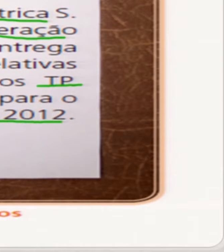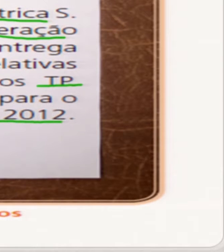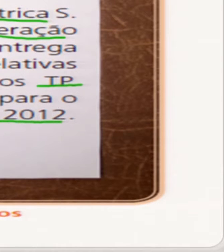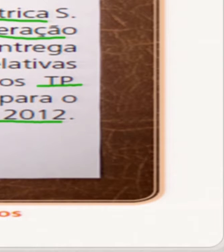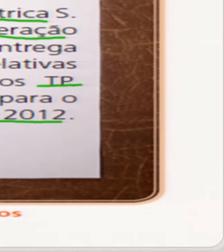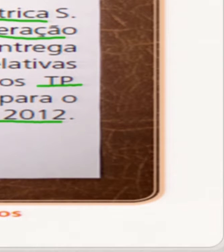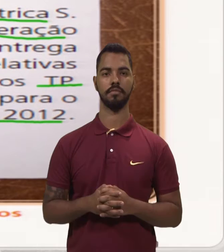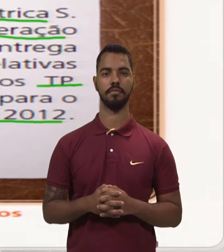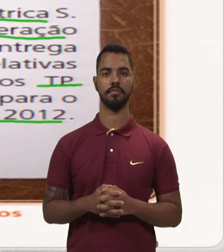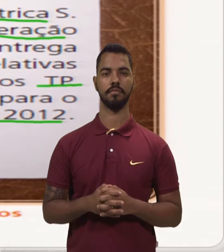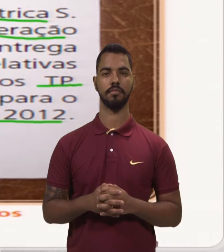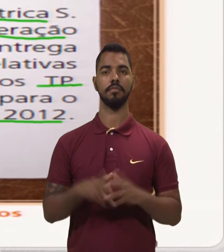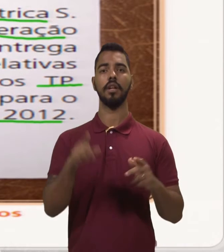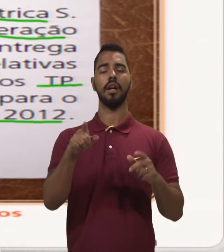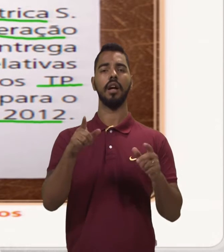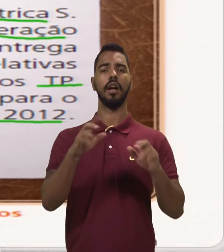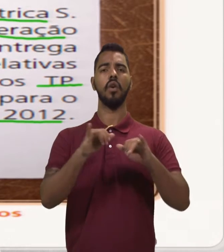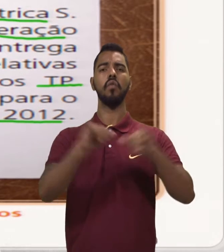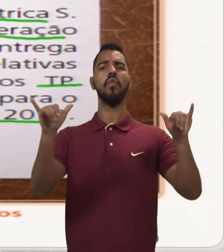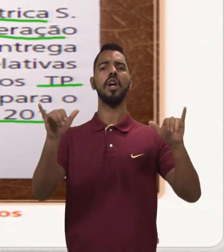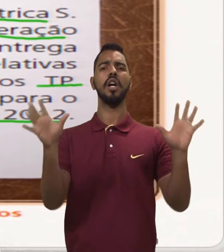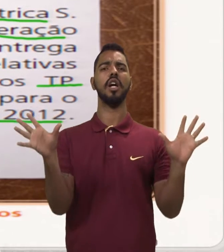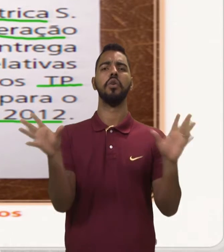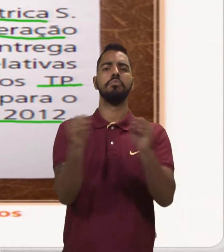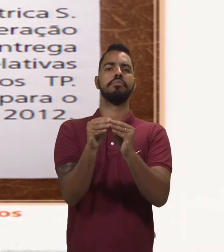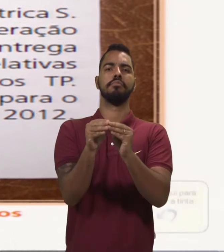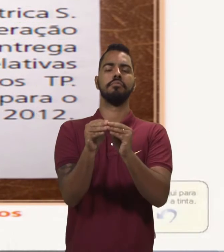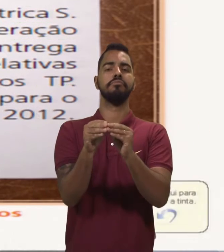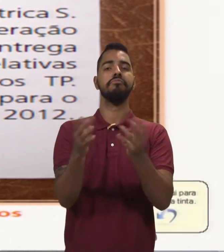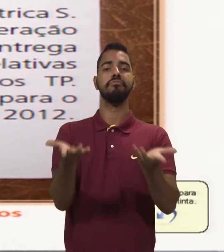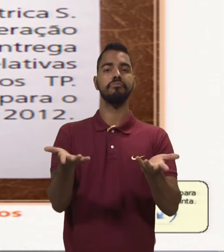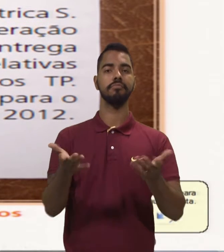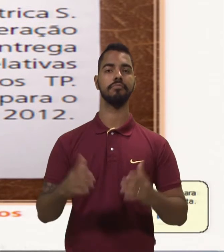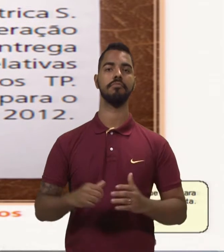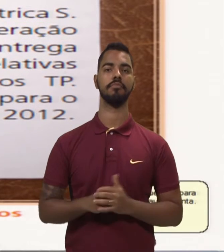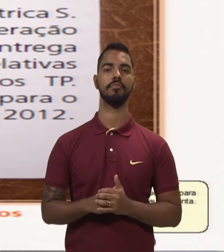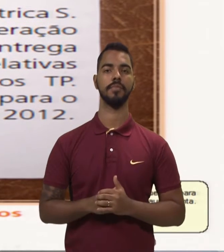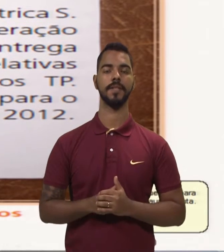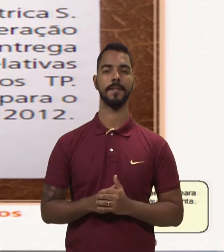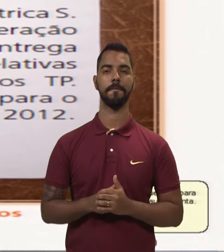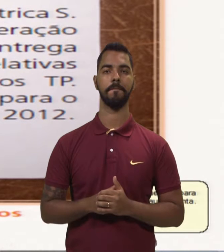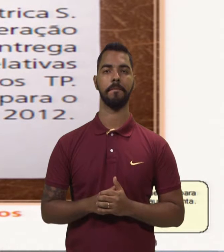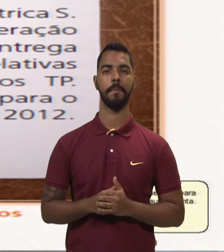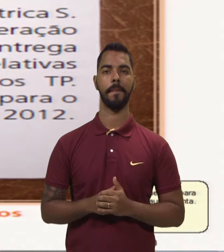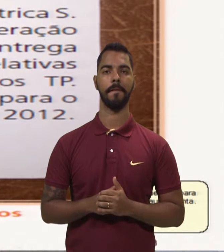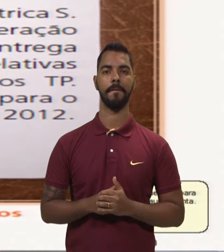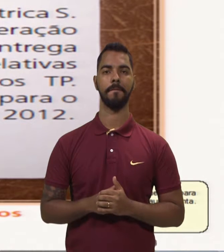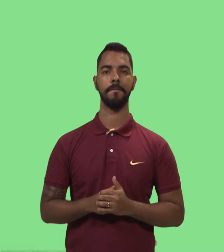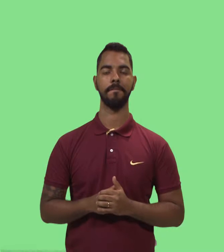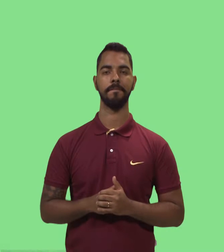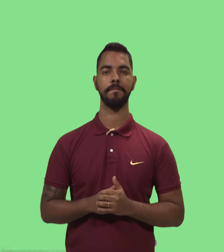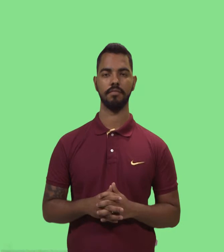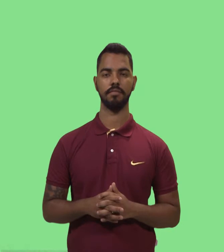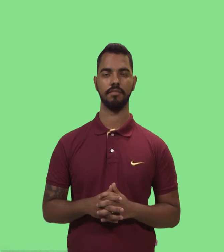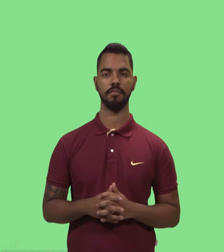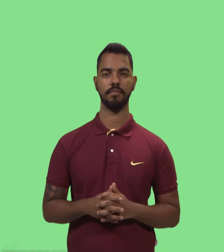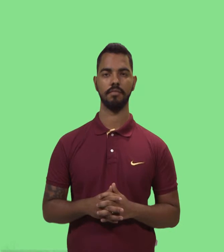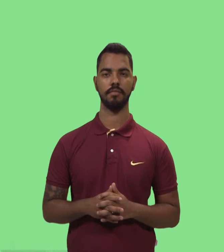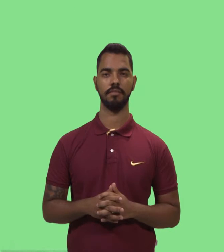janeiro de 2012. Pronto. Resumiu o que era para ser feito.